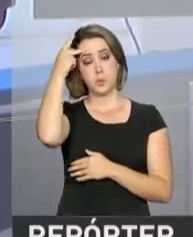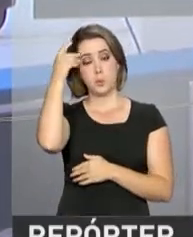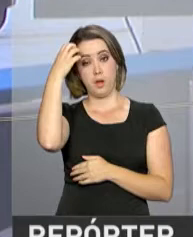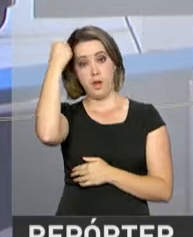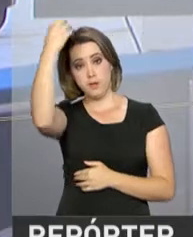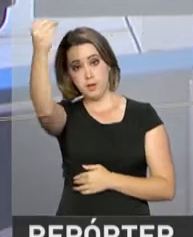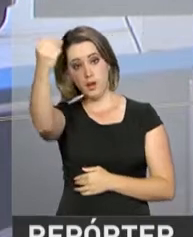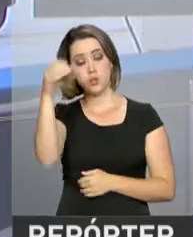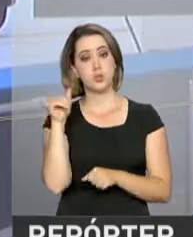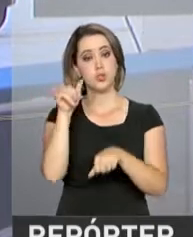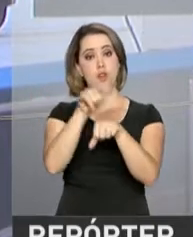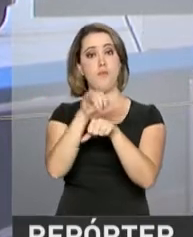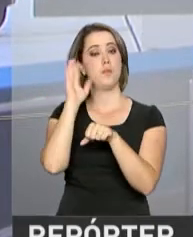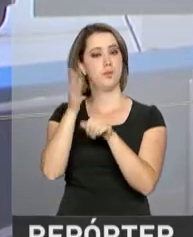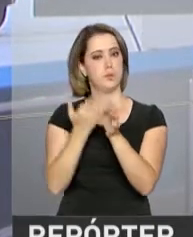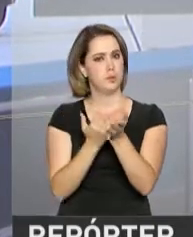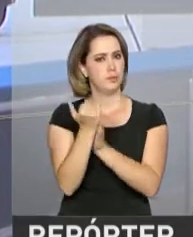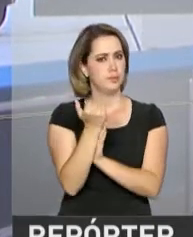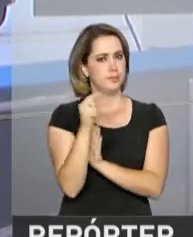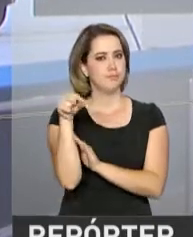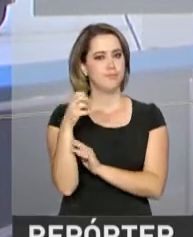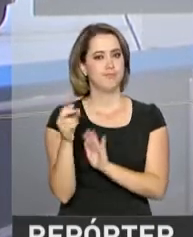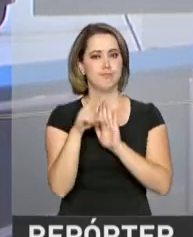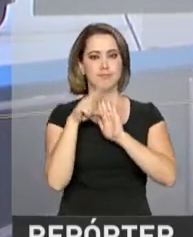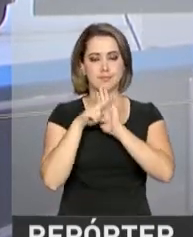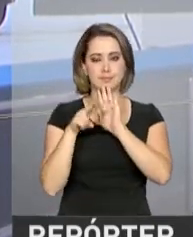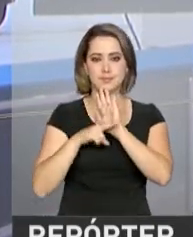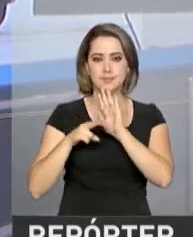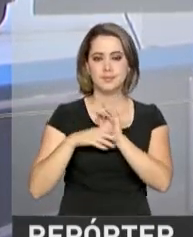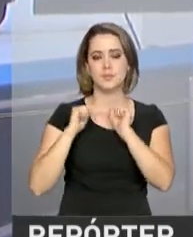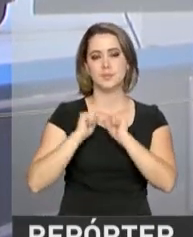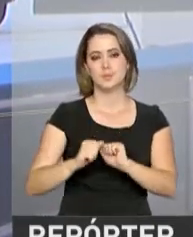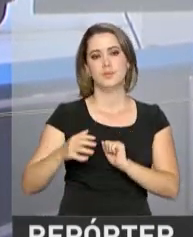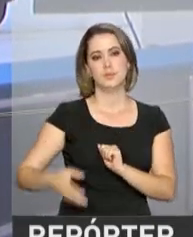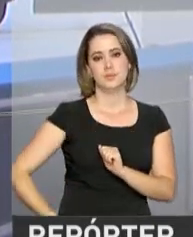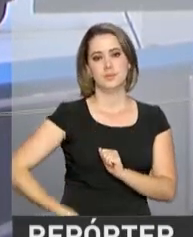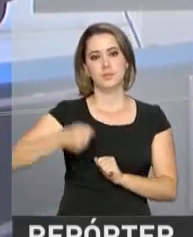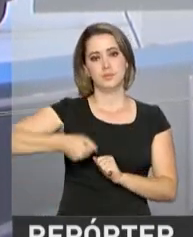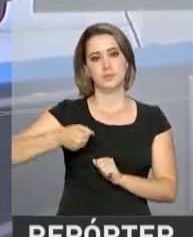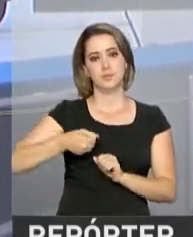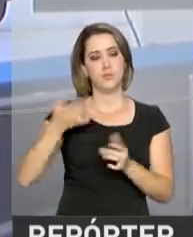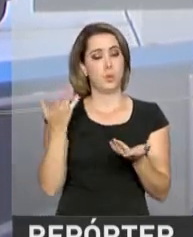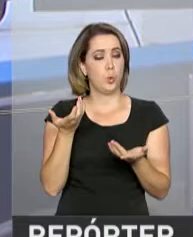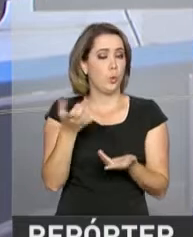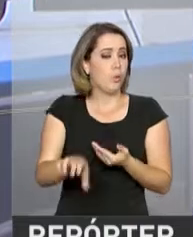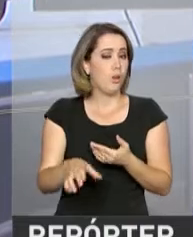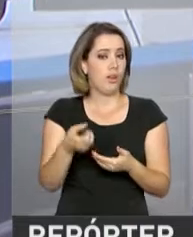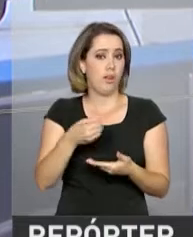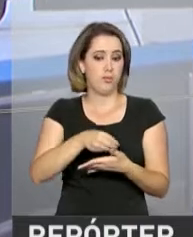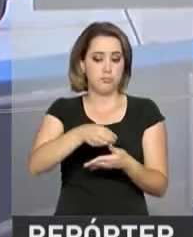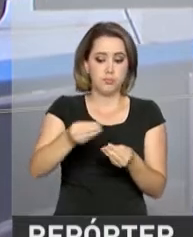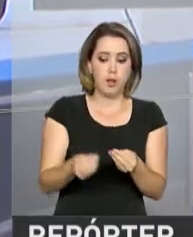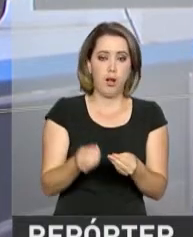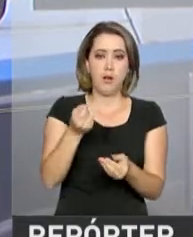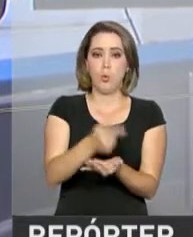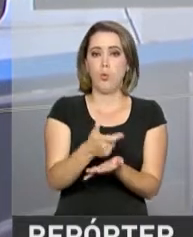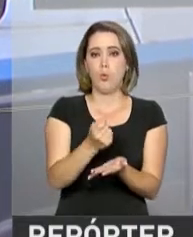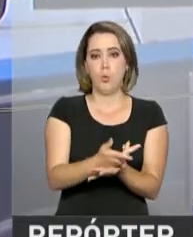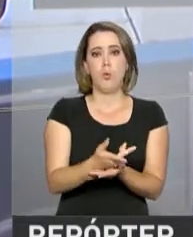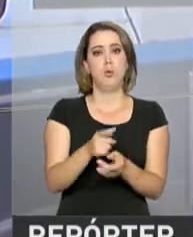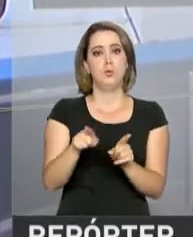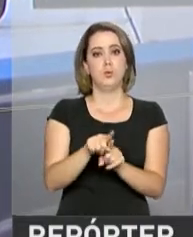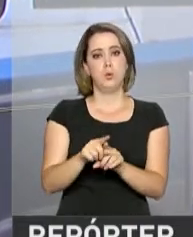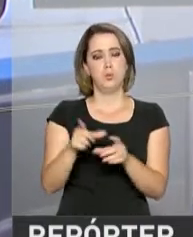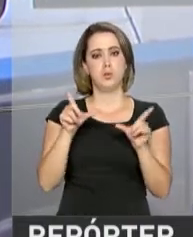viaja de avião já estão valendo. As normas incluem a possibilidade dos passageiros desistirem da compra e a redução nos prazos